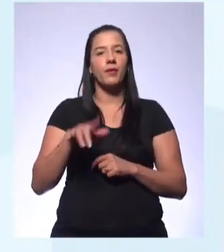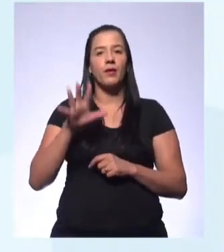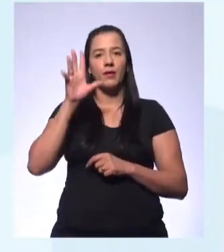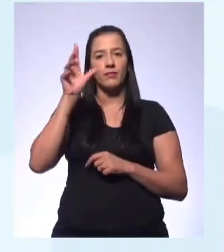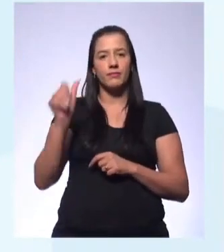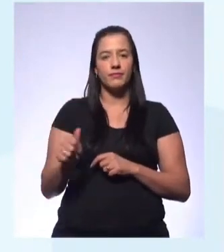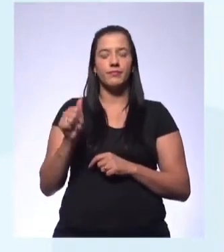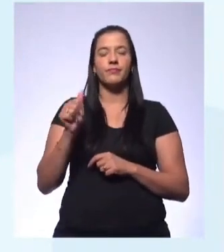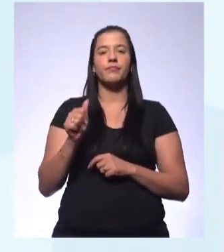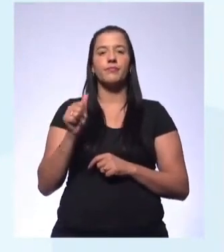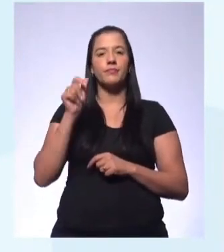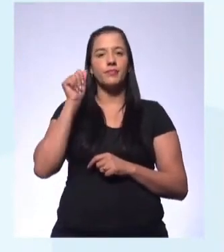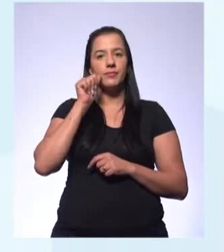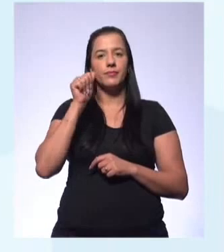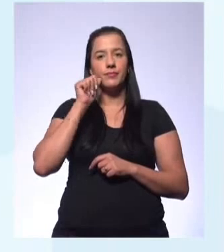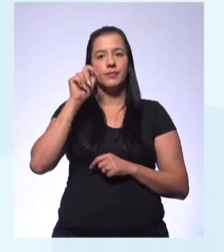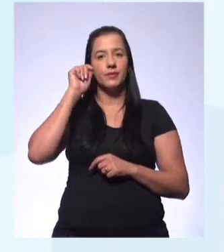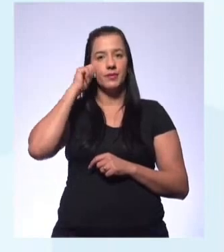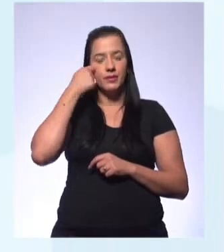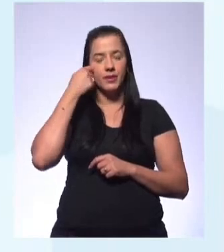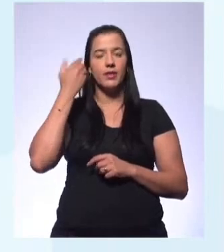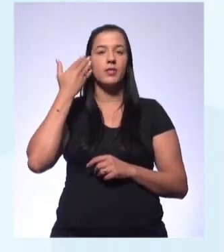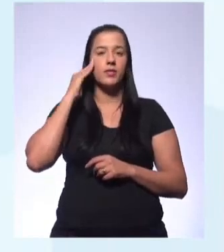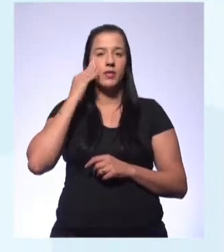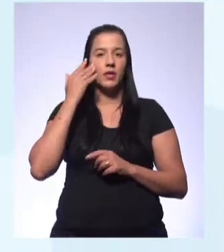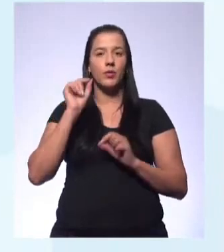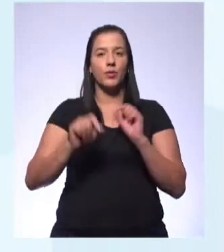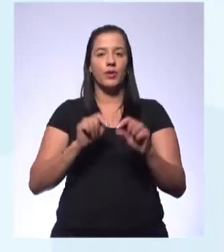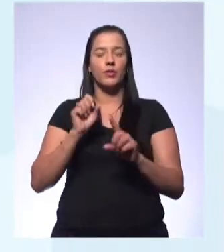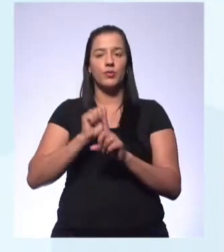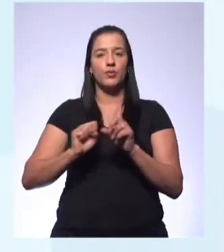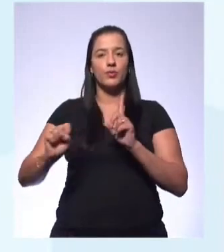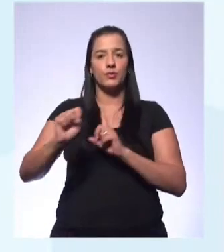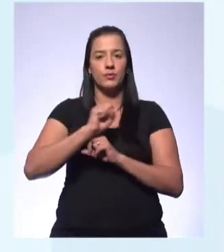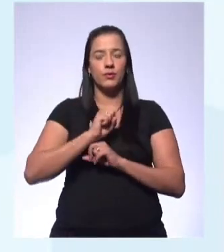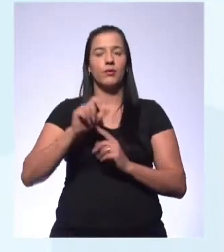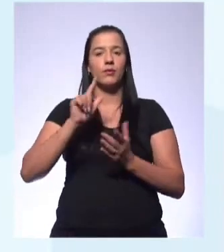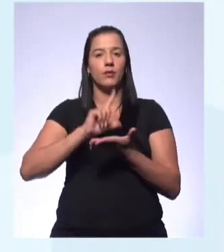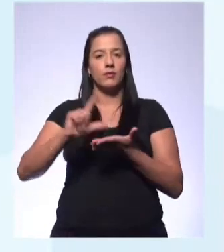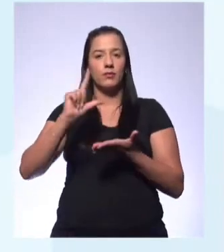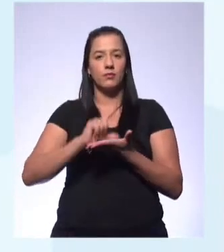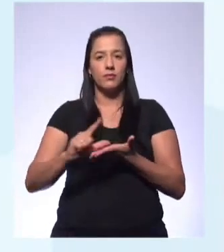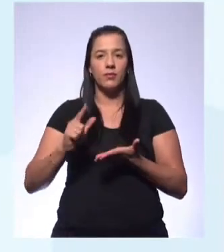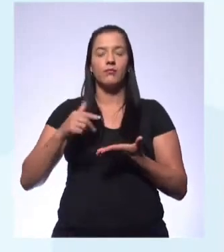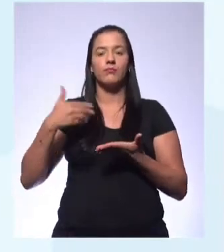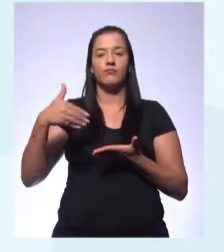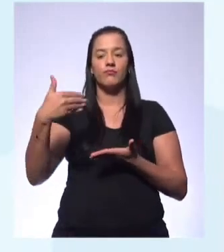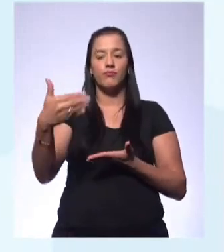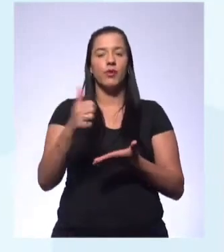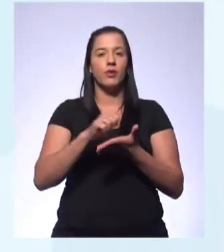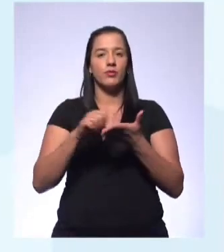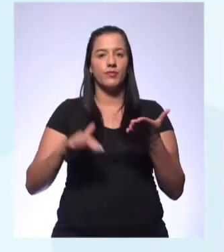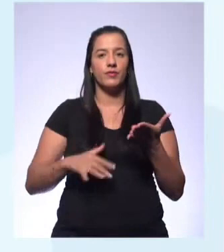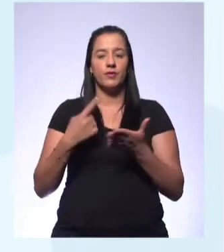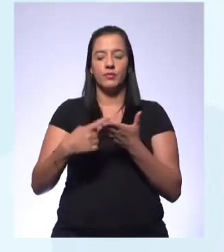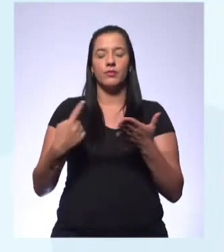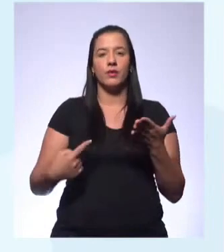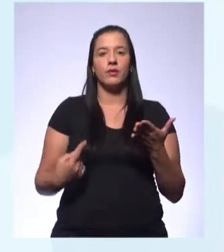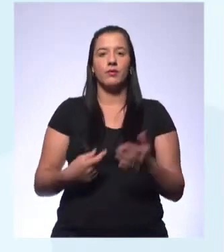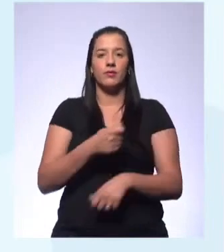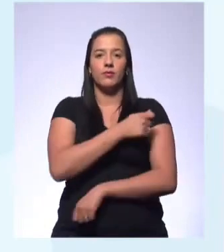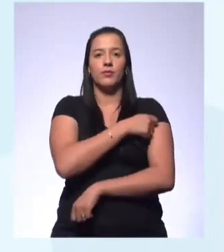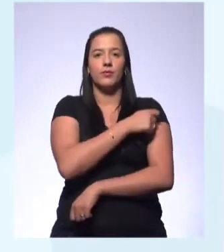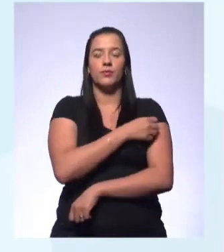literatura. Objetivo da aula: compreender a função social da literatura a partir das atividades do caderno do aluno